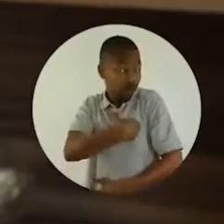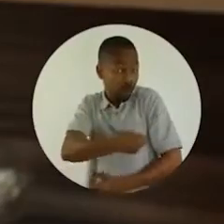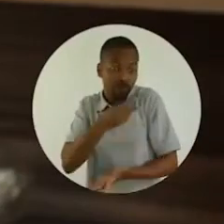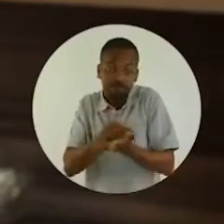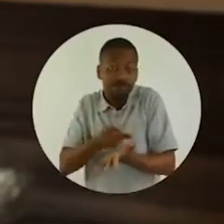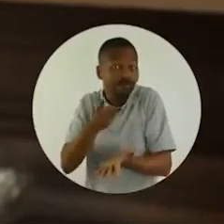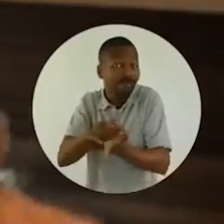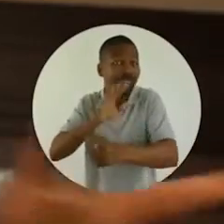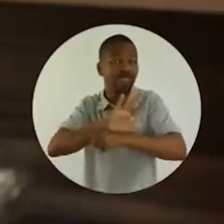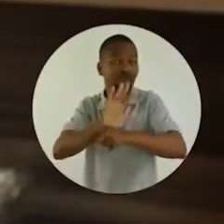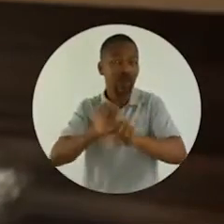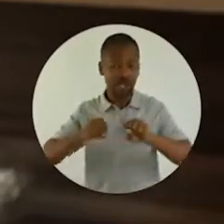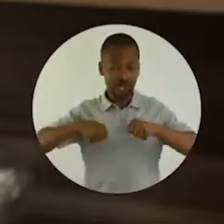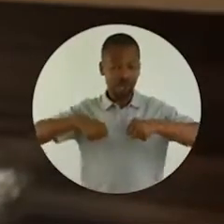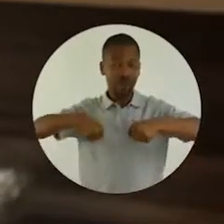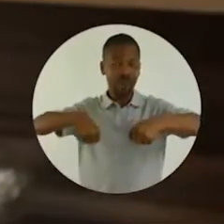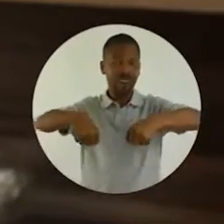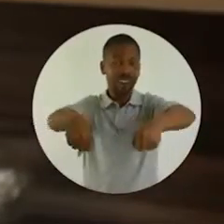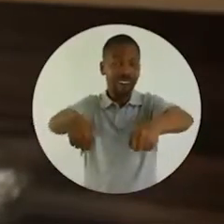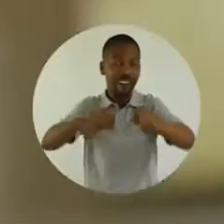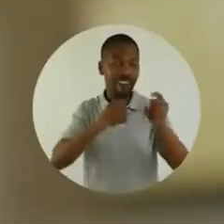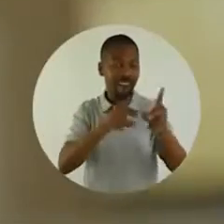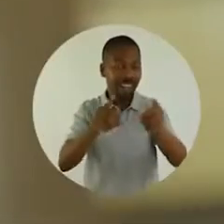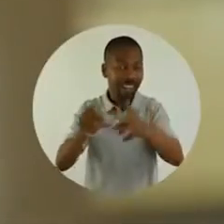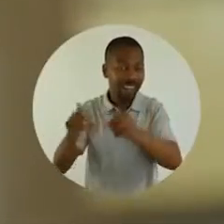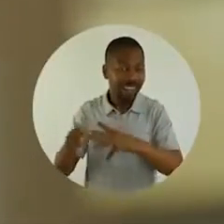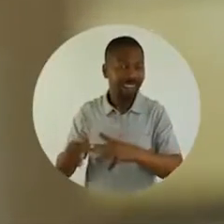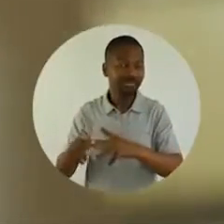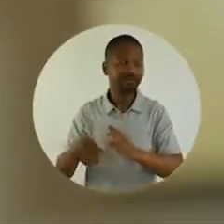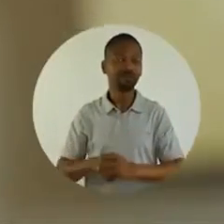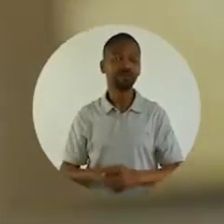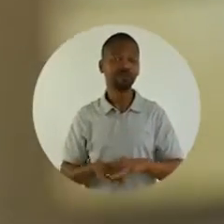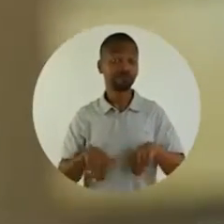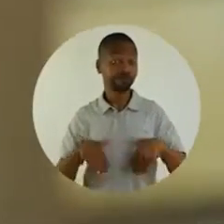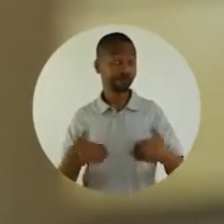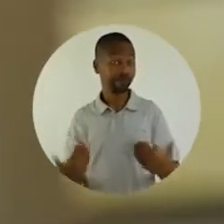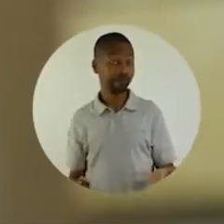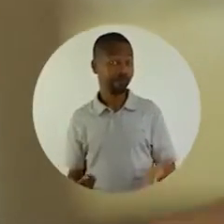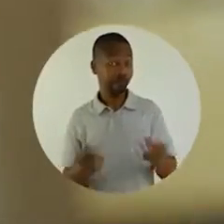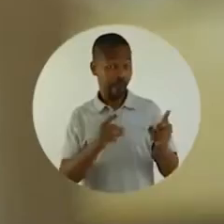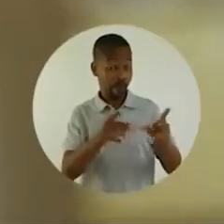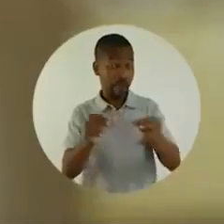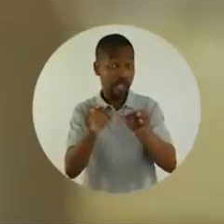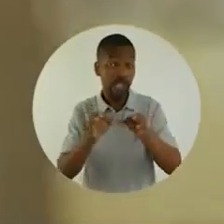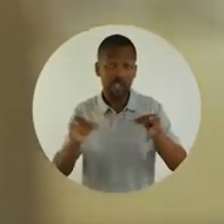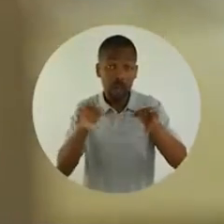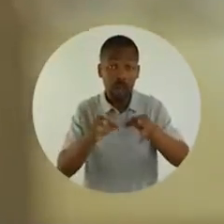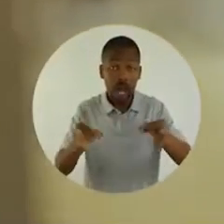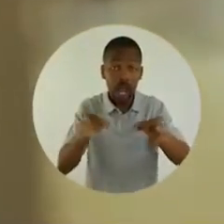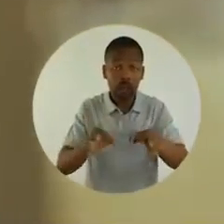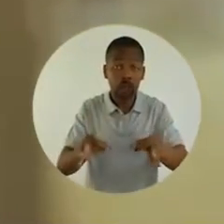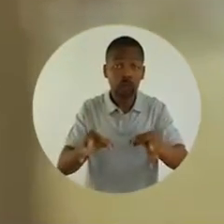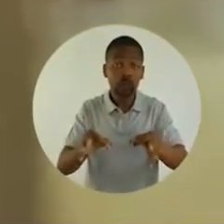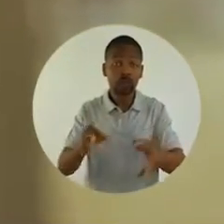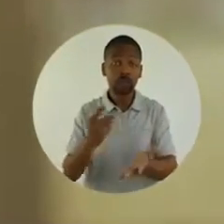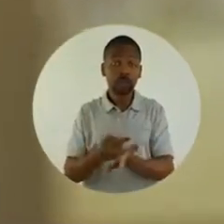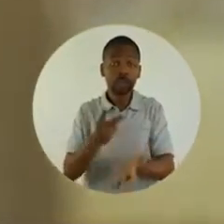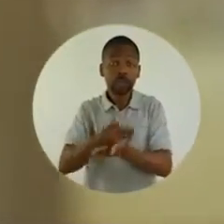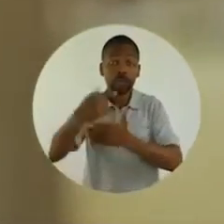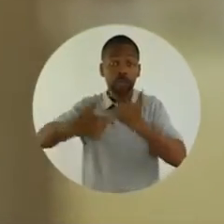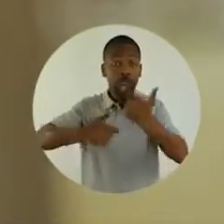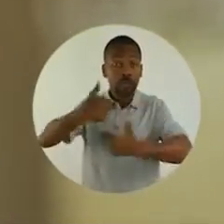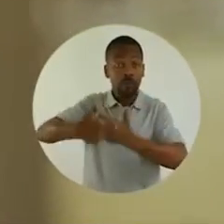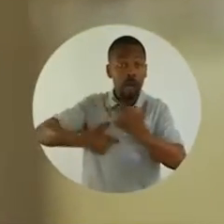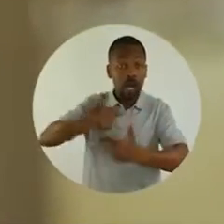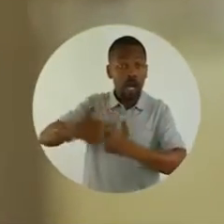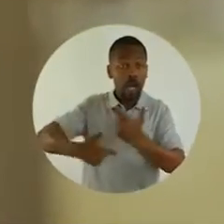mãe a empurrar o carrinho para vender. Mas nessa venda de salgado, né? Eu fui